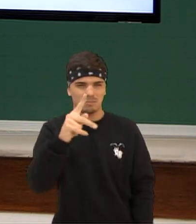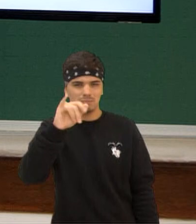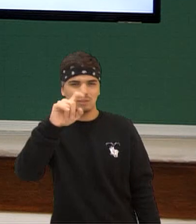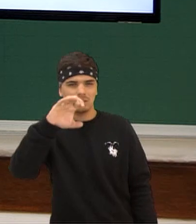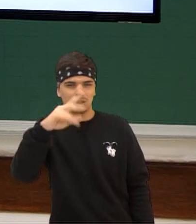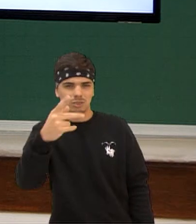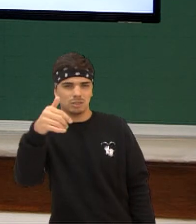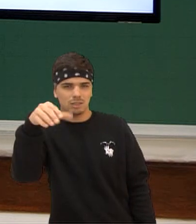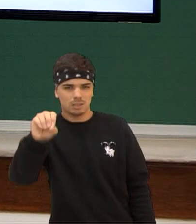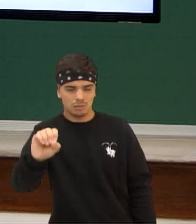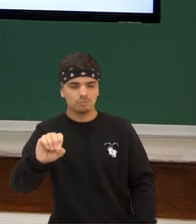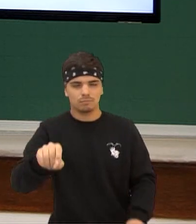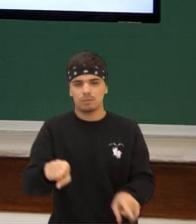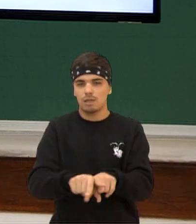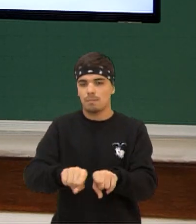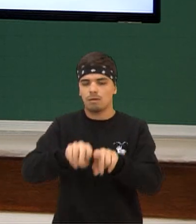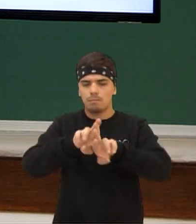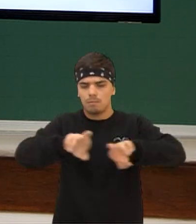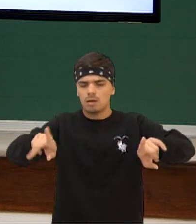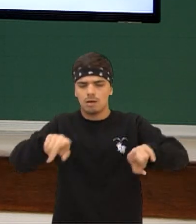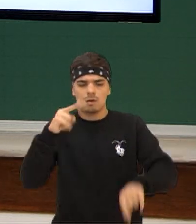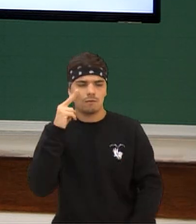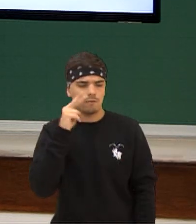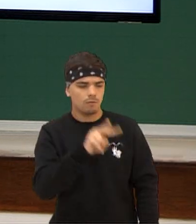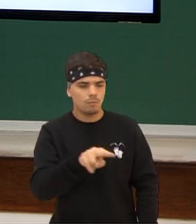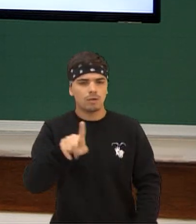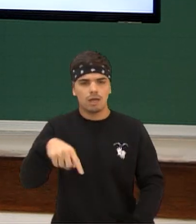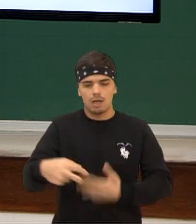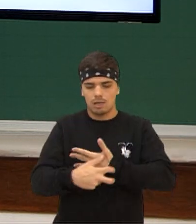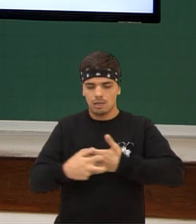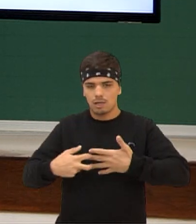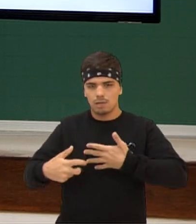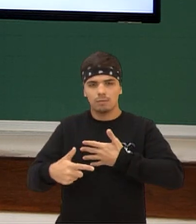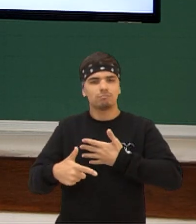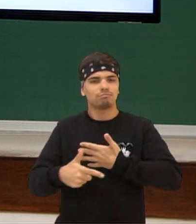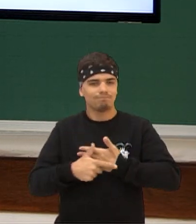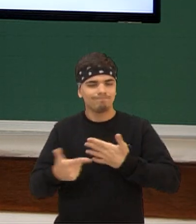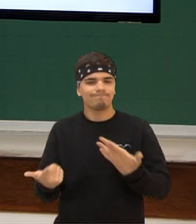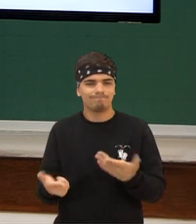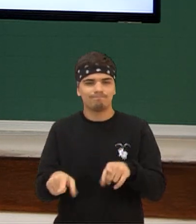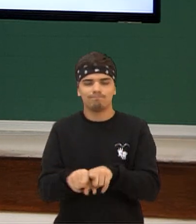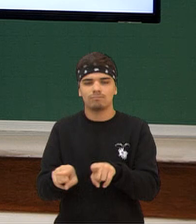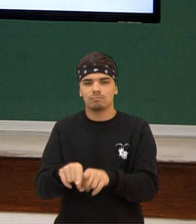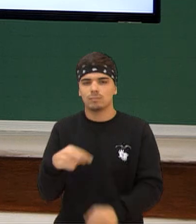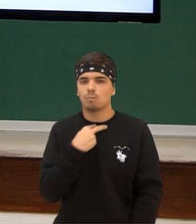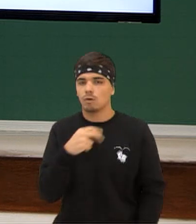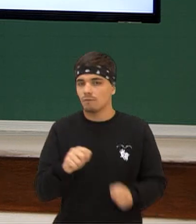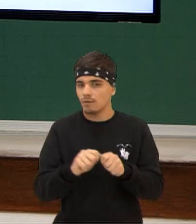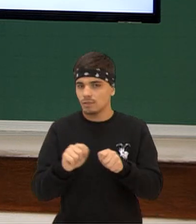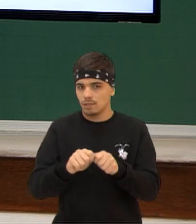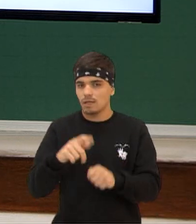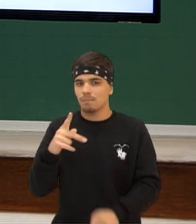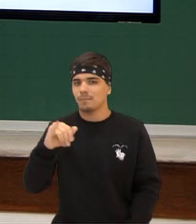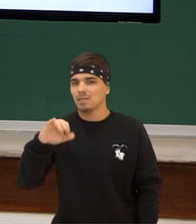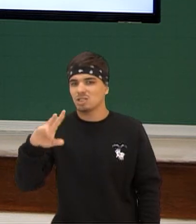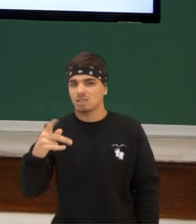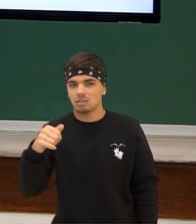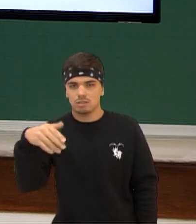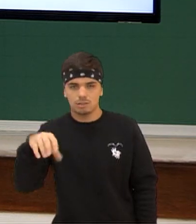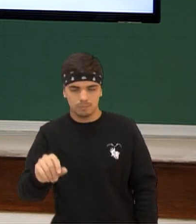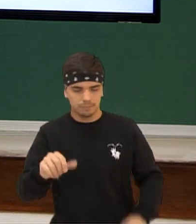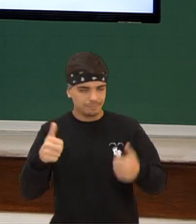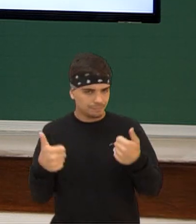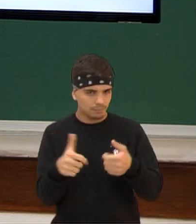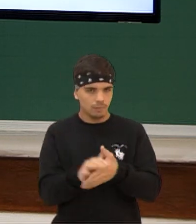nós vimos todas as diferenças Vimos que a pichação é um crime que você não pode esquecer e muito menos fazer isso ok e hoje